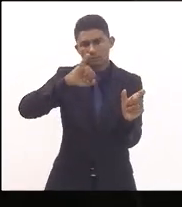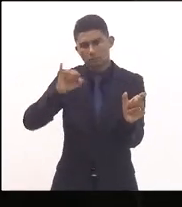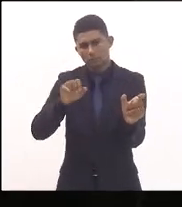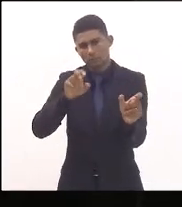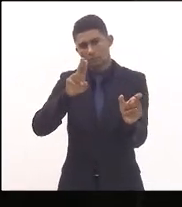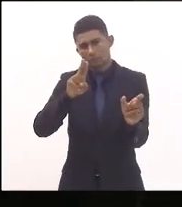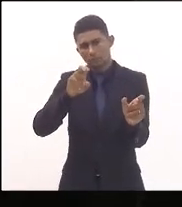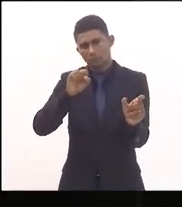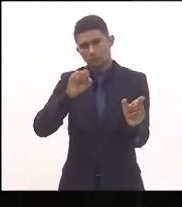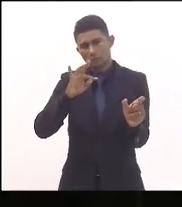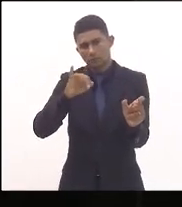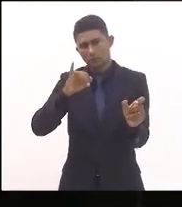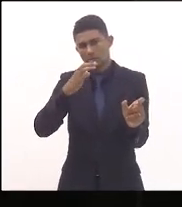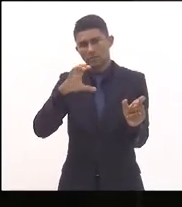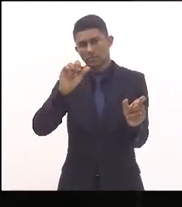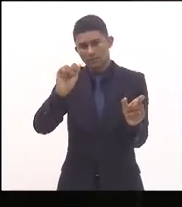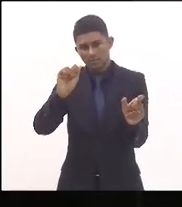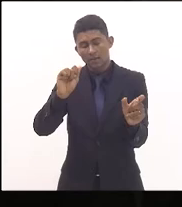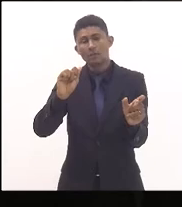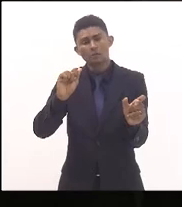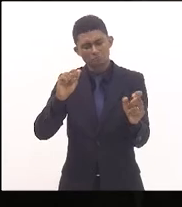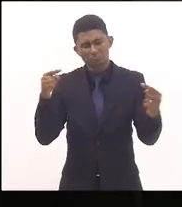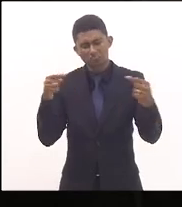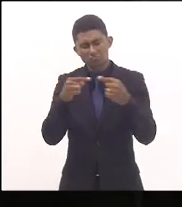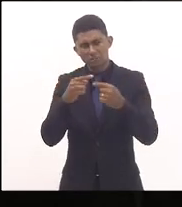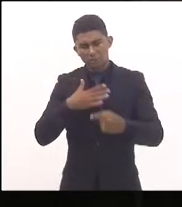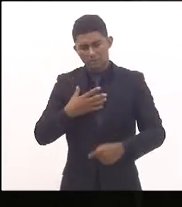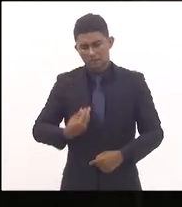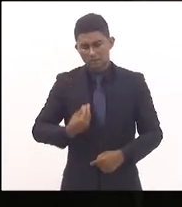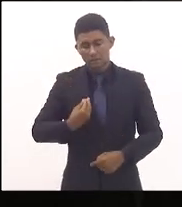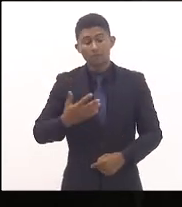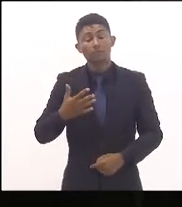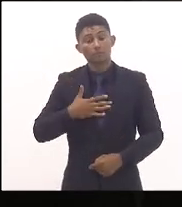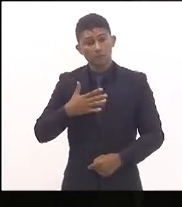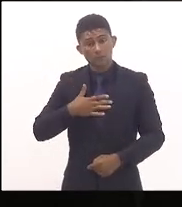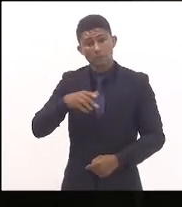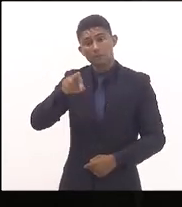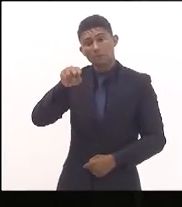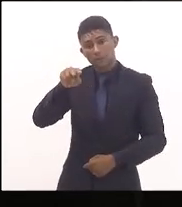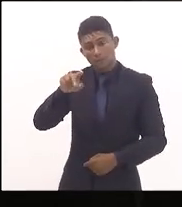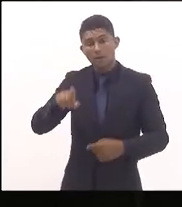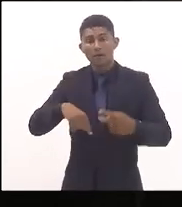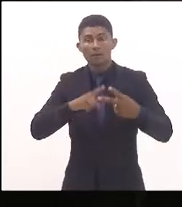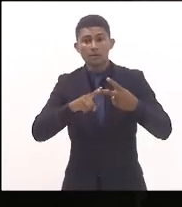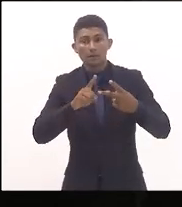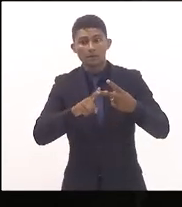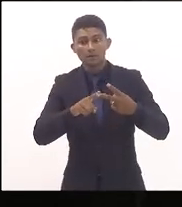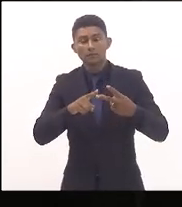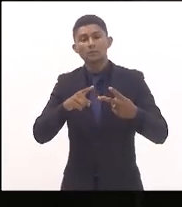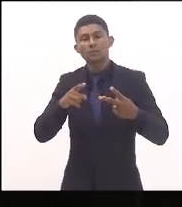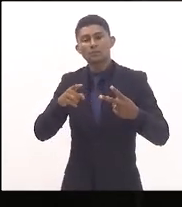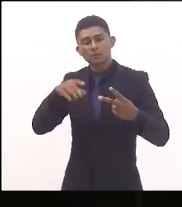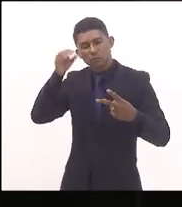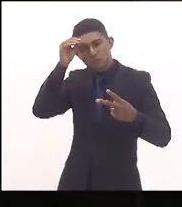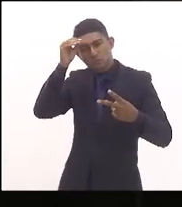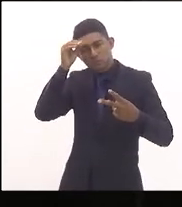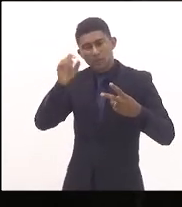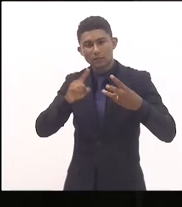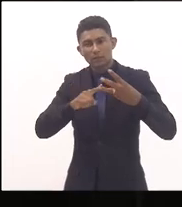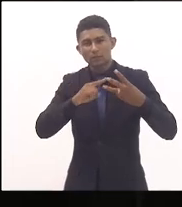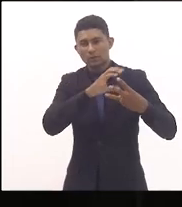fez parte da minha vida para quem não sabe eu tenho irmã cunhado e sobrinhos especiais e por